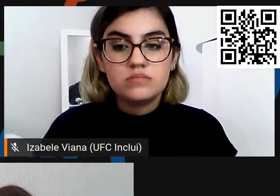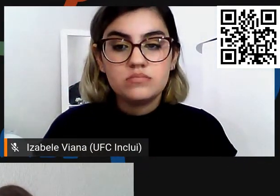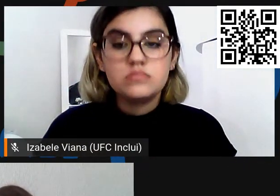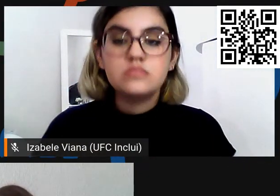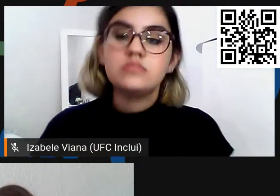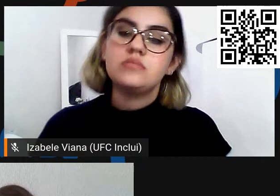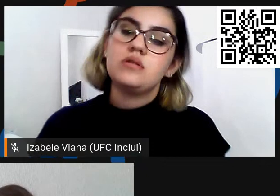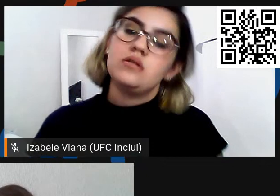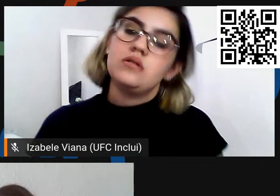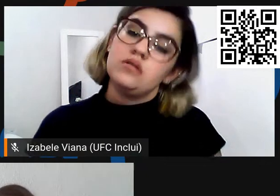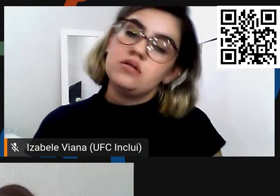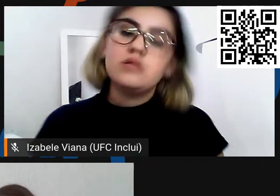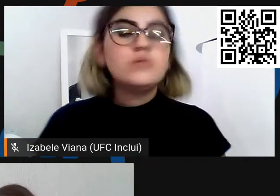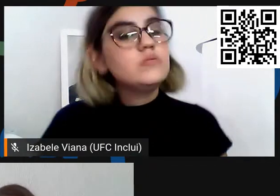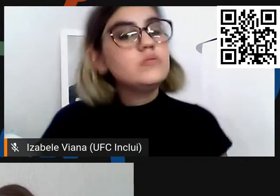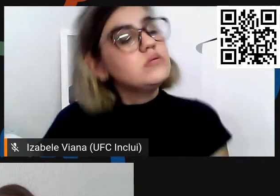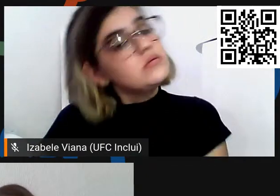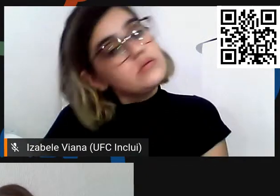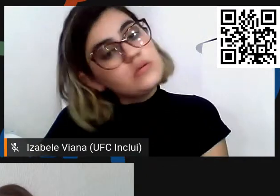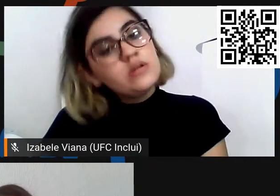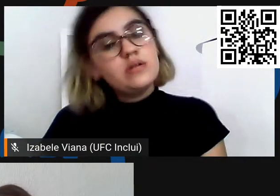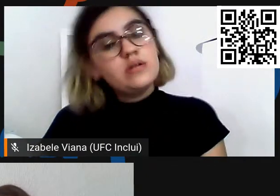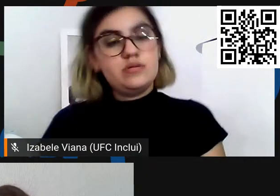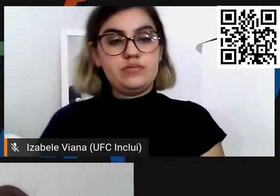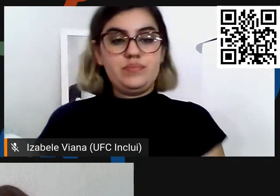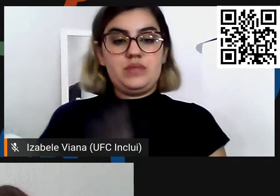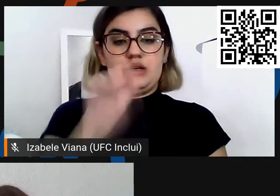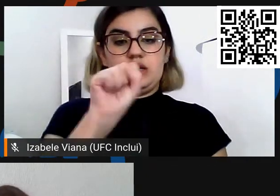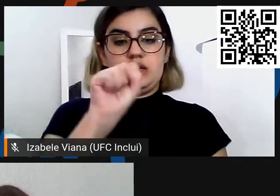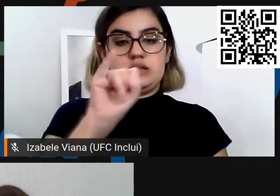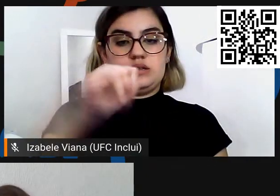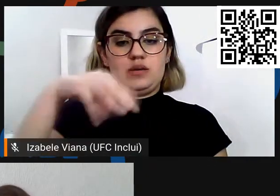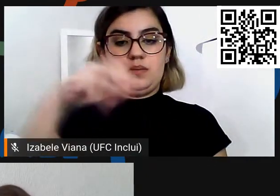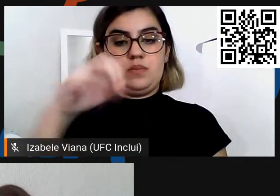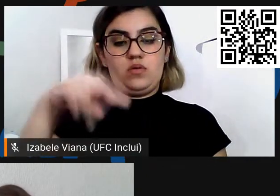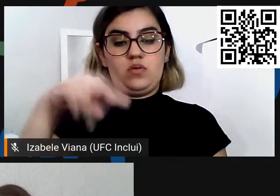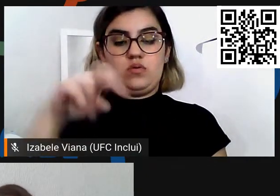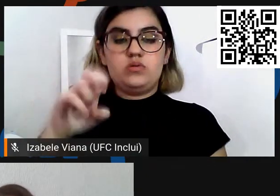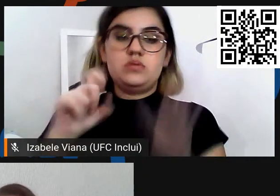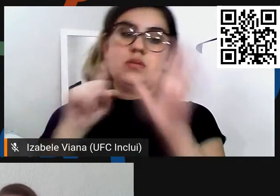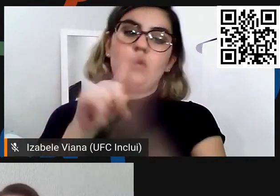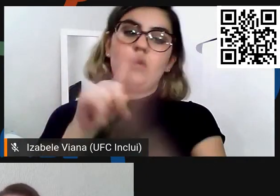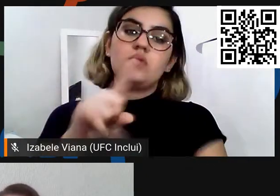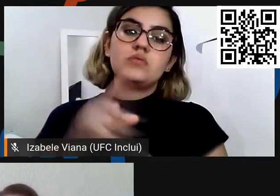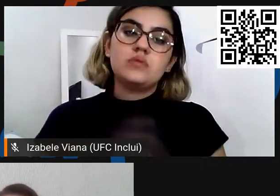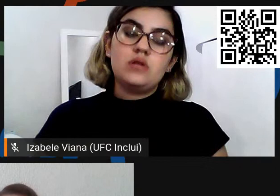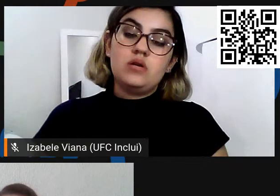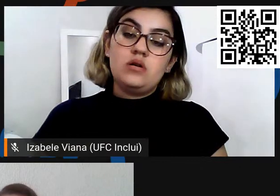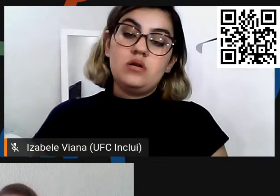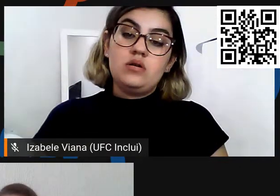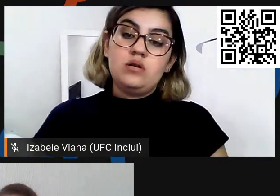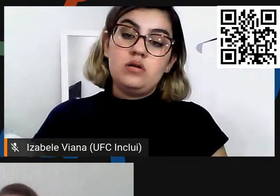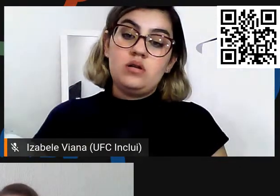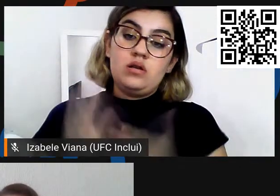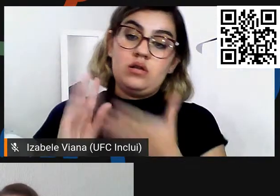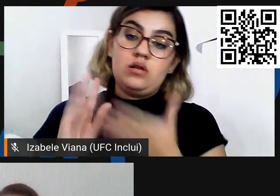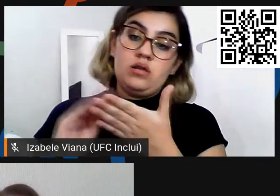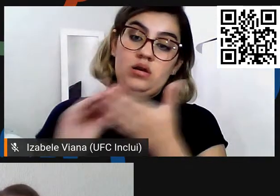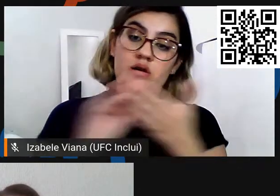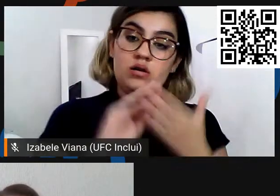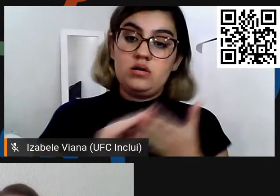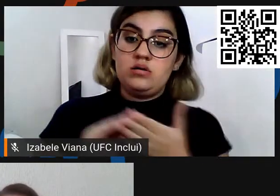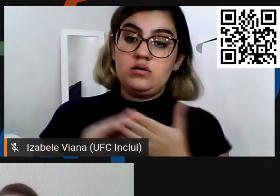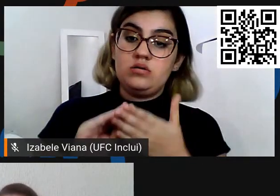Ótimo. A próxima pergunta é da Simone Caetani e diz o seguinte. Dados epidemiológicos de